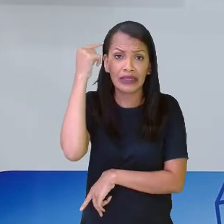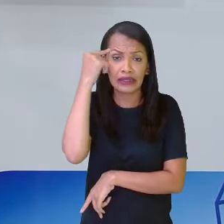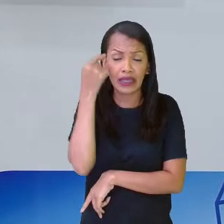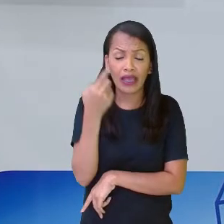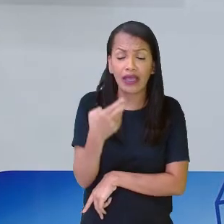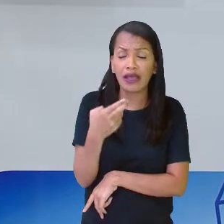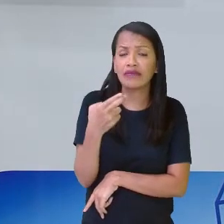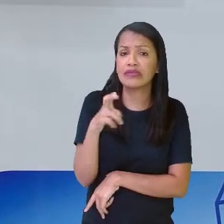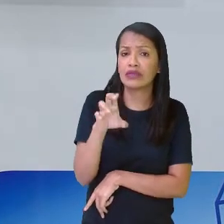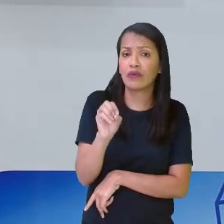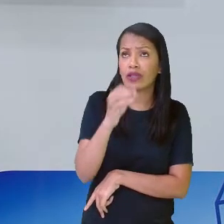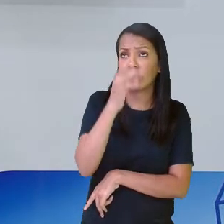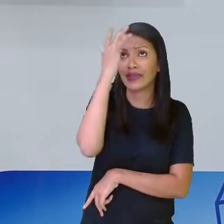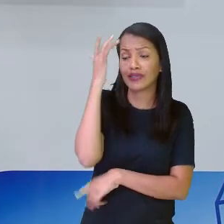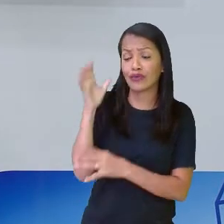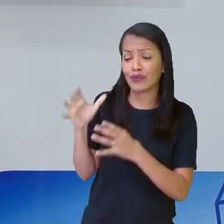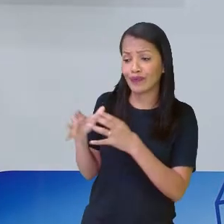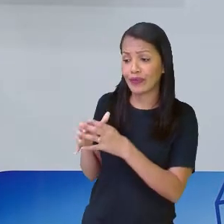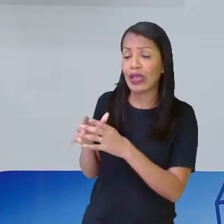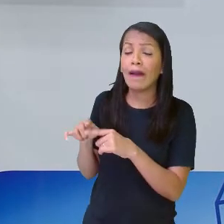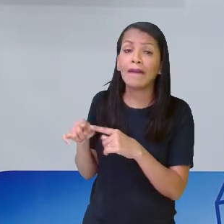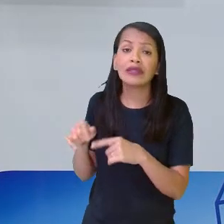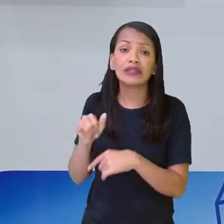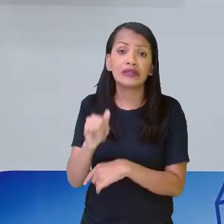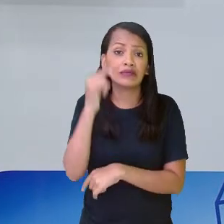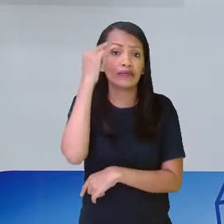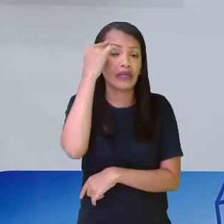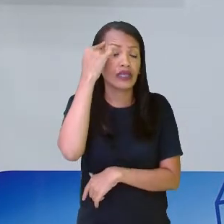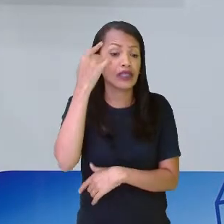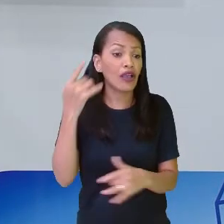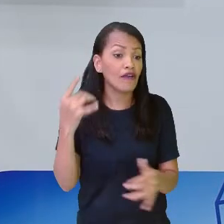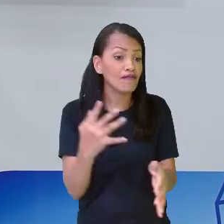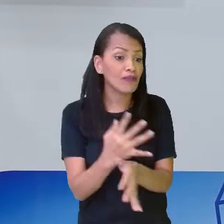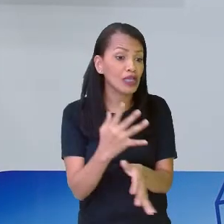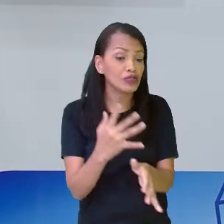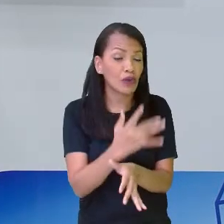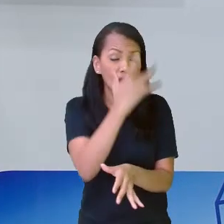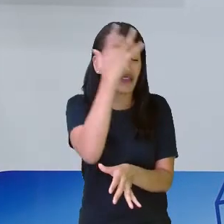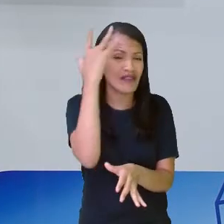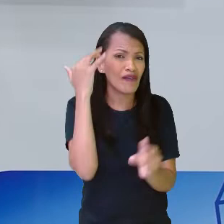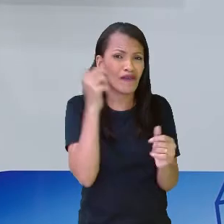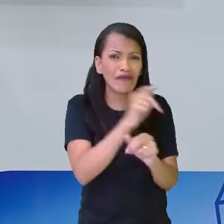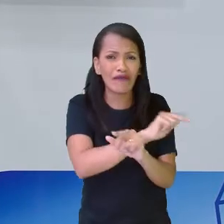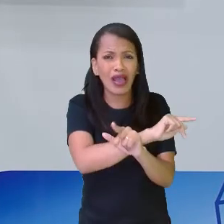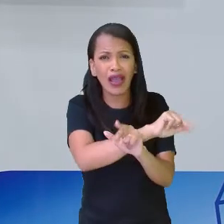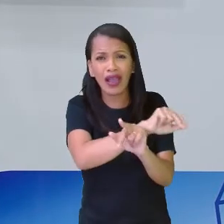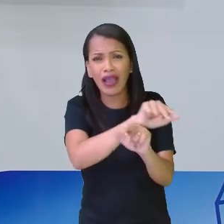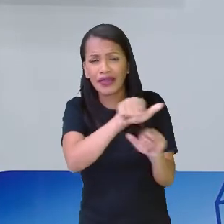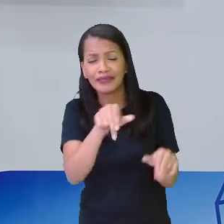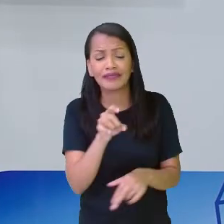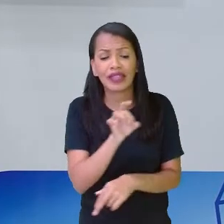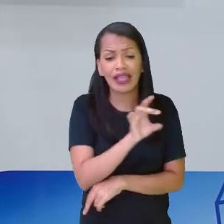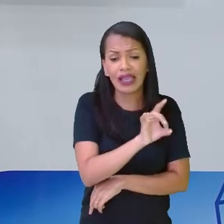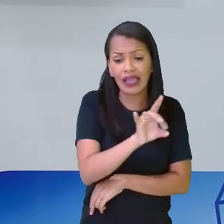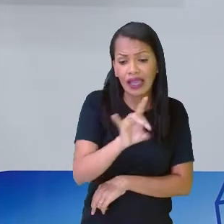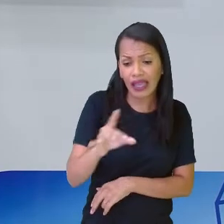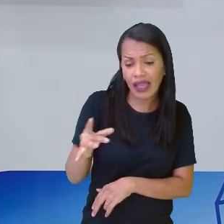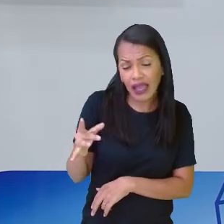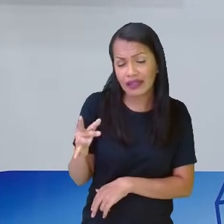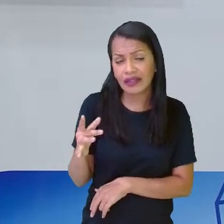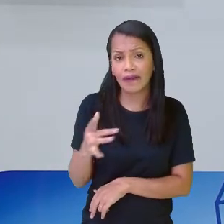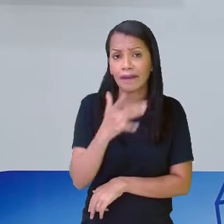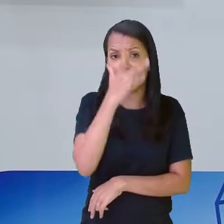num estado, no Brasil como um todo. Nós vamos encontrar vários artistas e cada artista com o seu